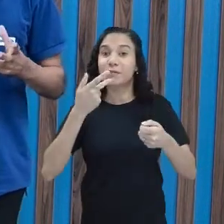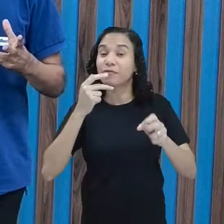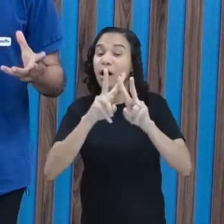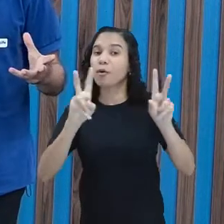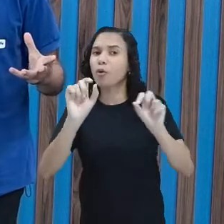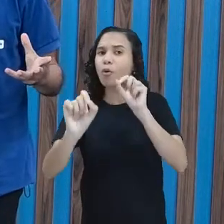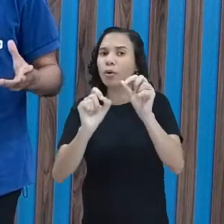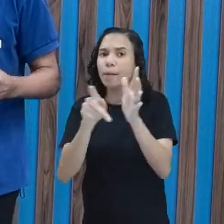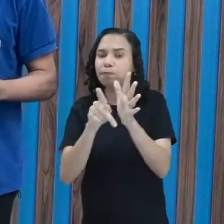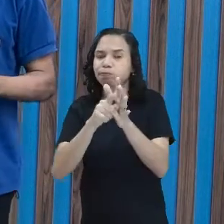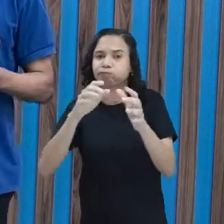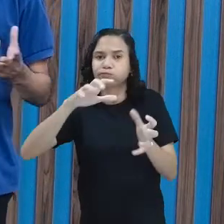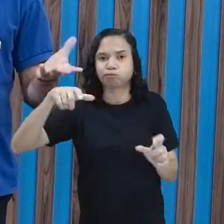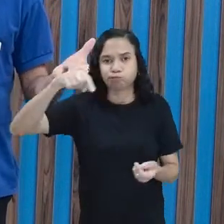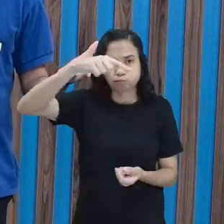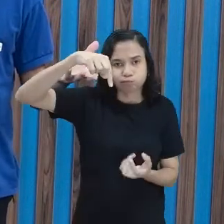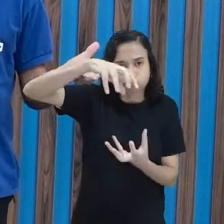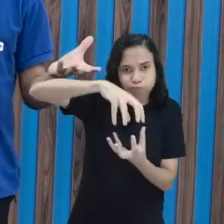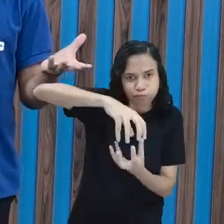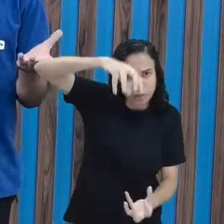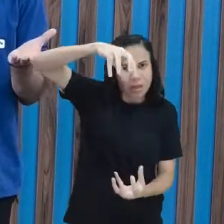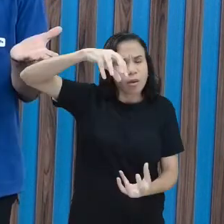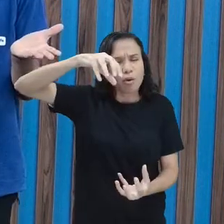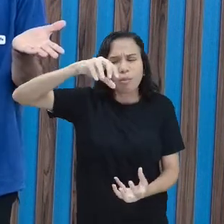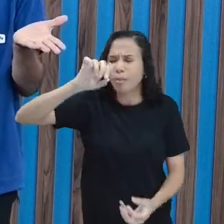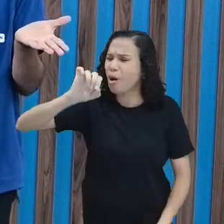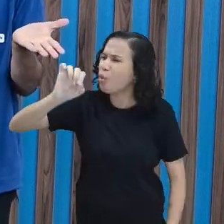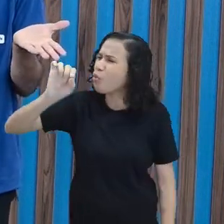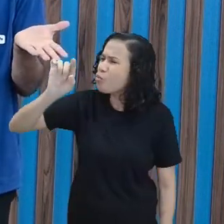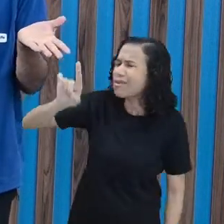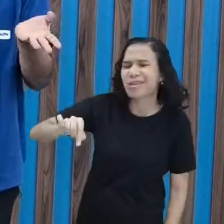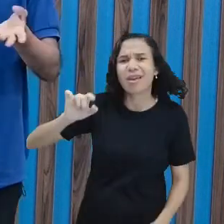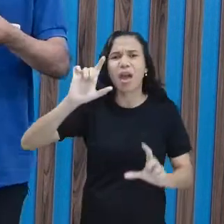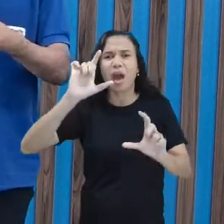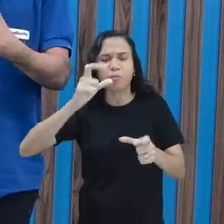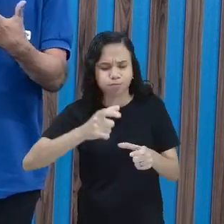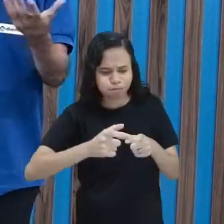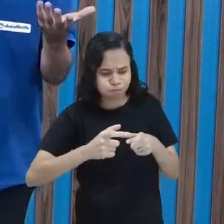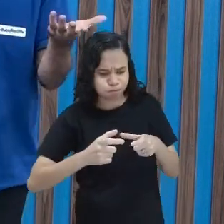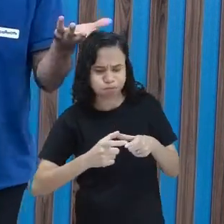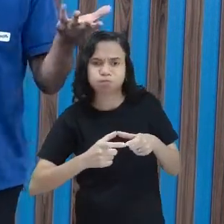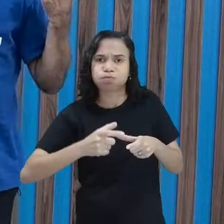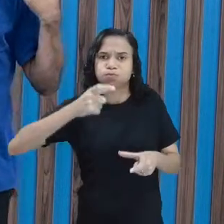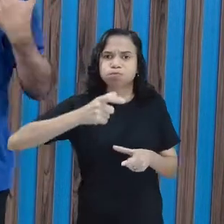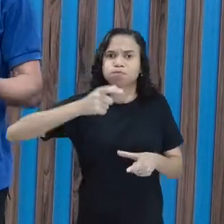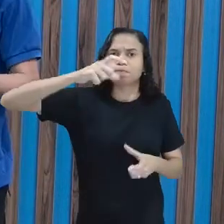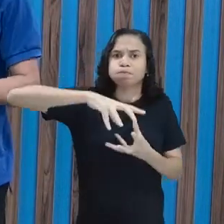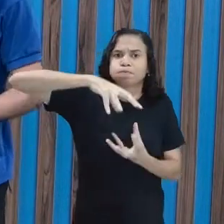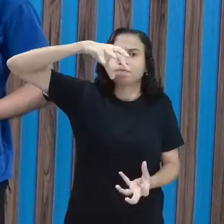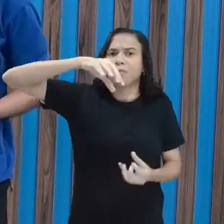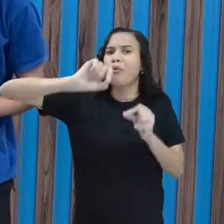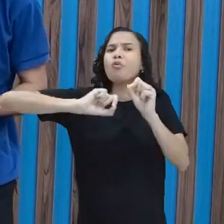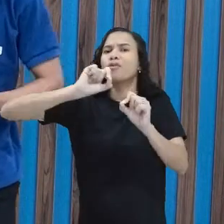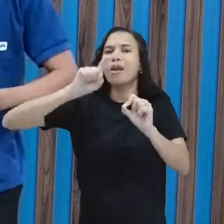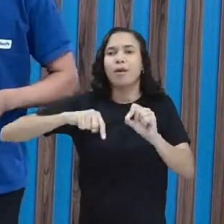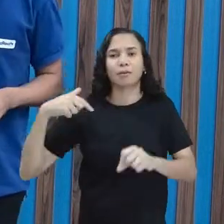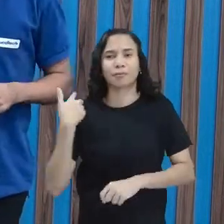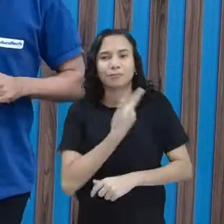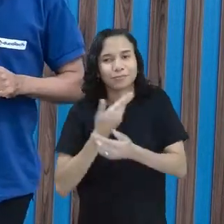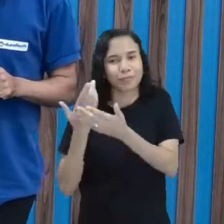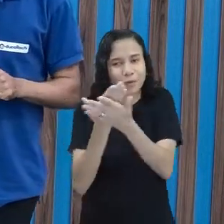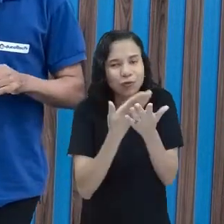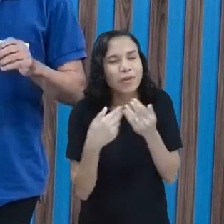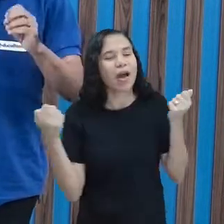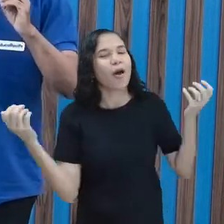de cilindro, um pouquinho de prisma. Ricardinho, o que seria cilindro? O que seria prisma? A gente vai ver hoje